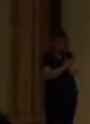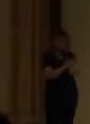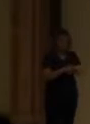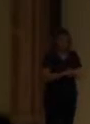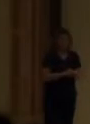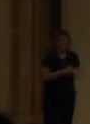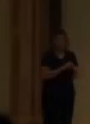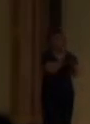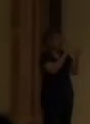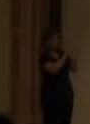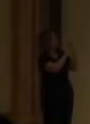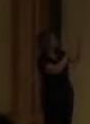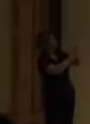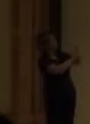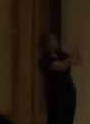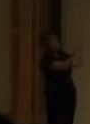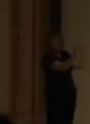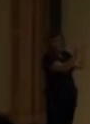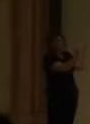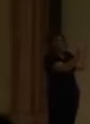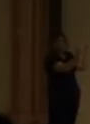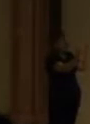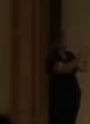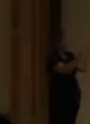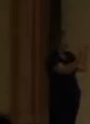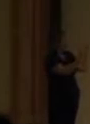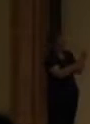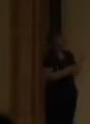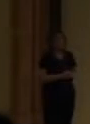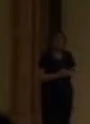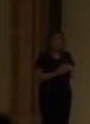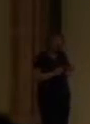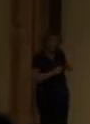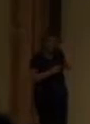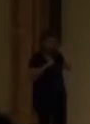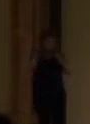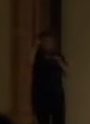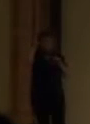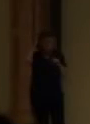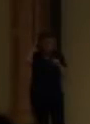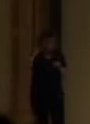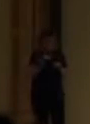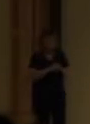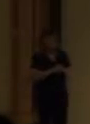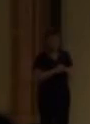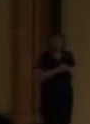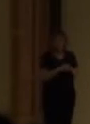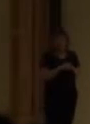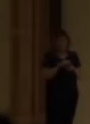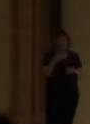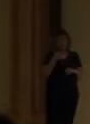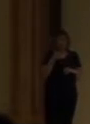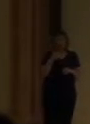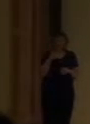diferente. Um viajante, Théodore de Brie, em 1556, escreveu um livro